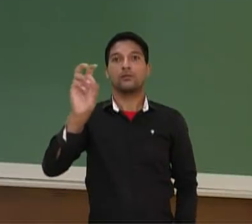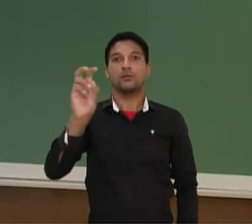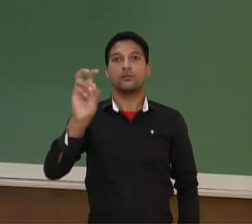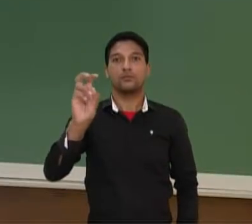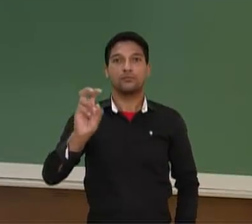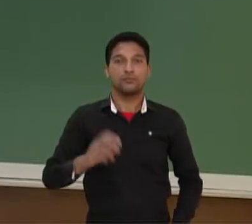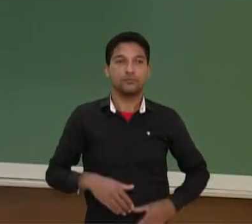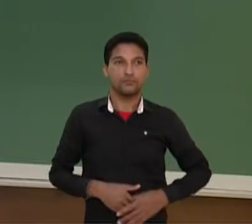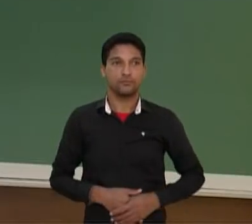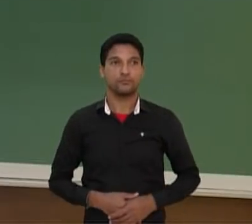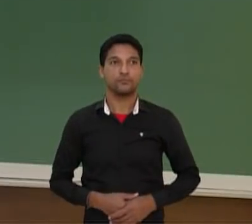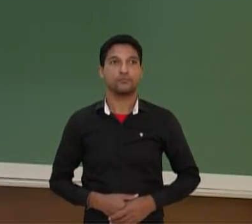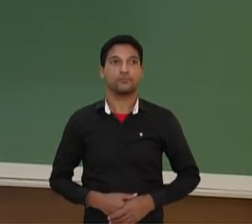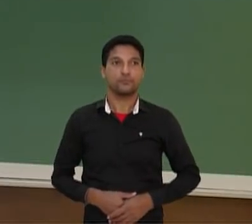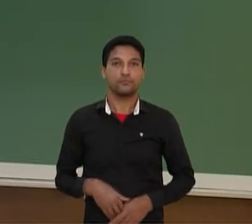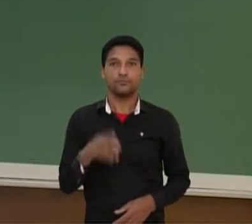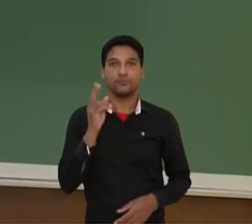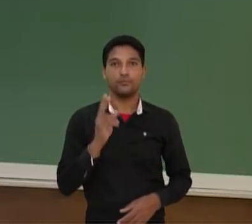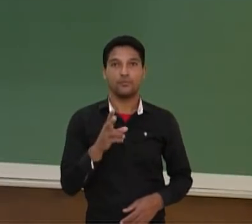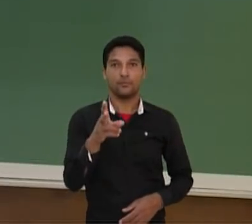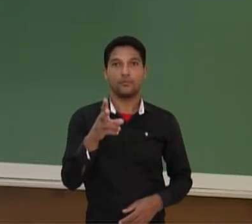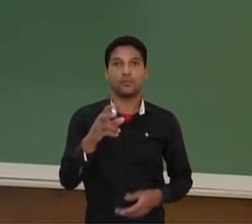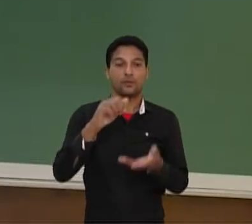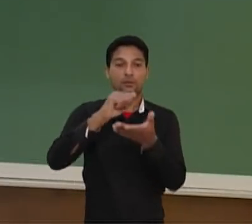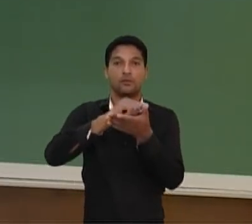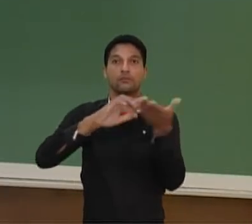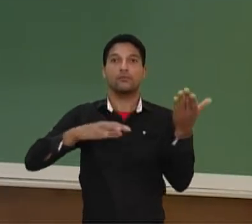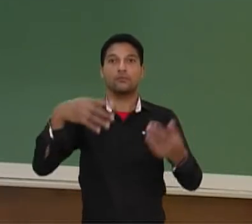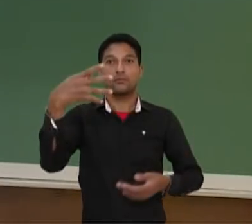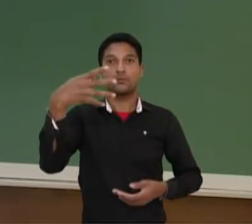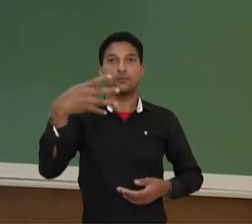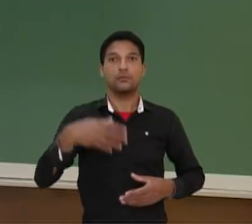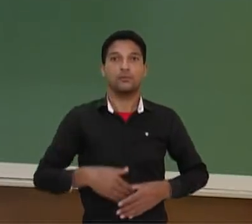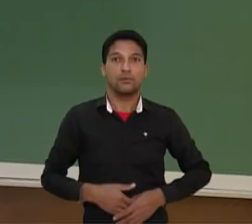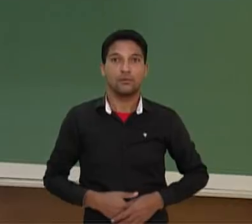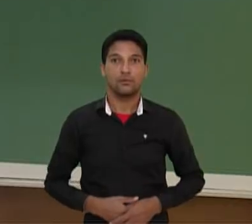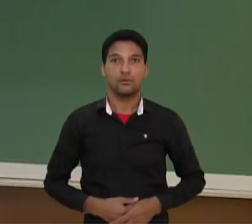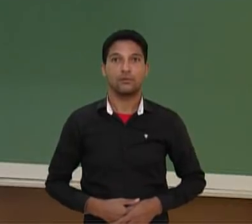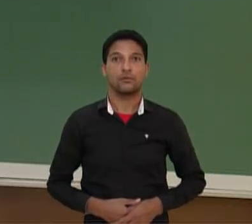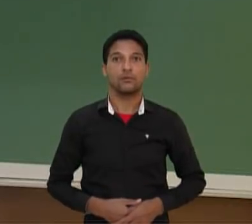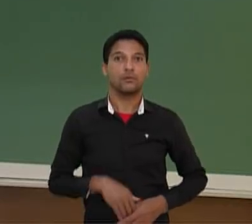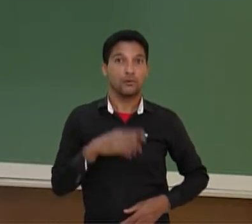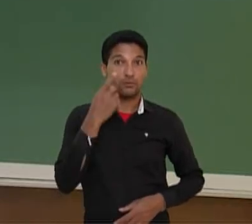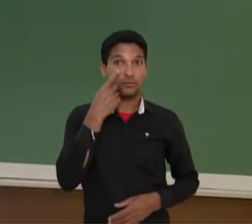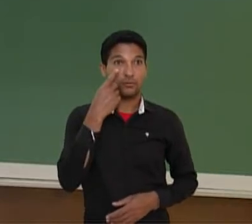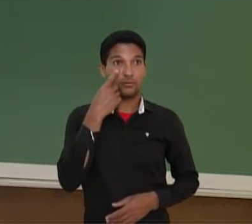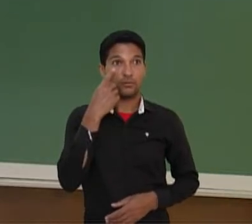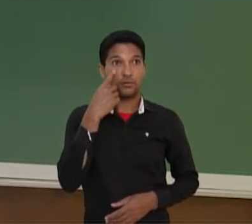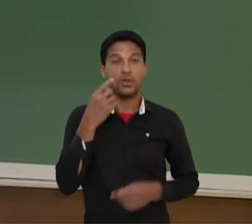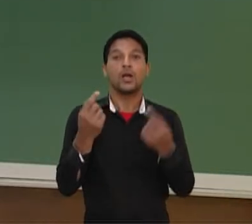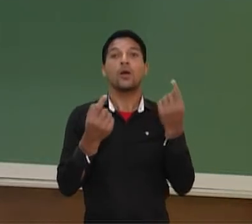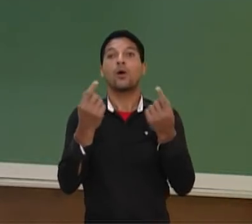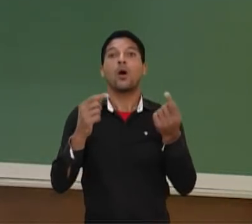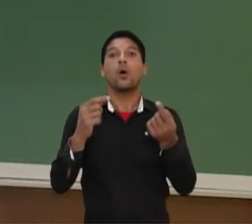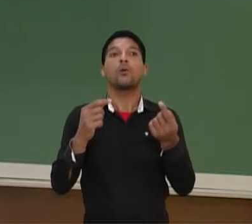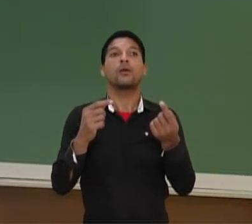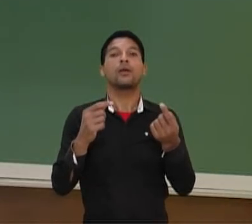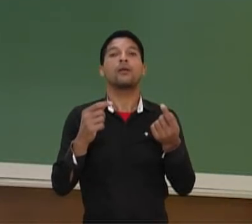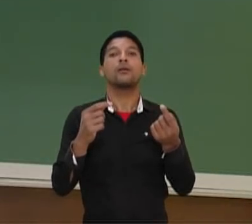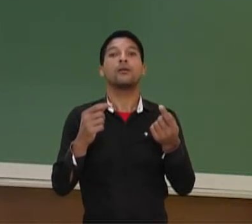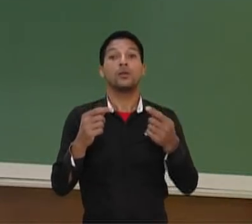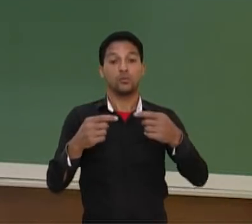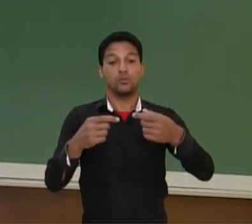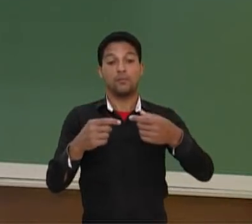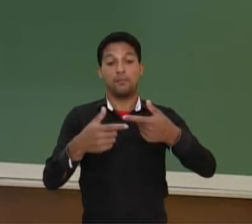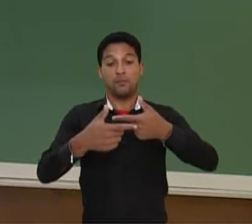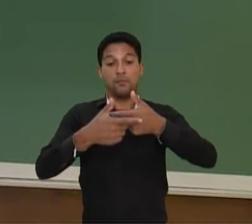Vamos continuando. Exercício 4. Veja bem. Qual é a medida da base média de um